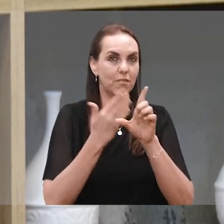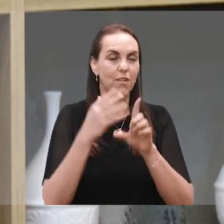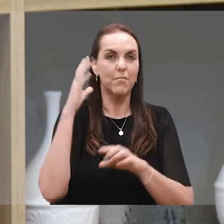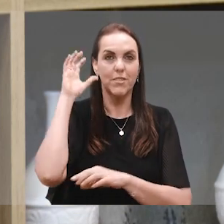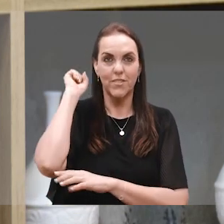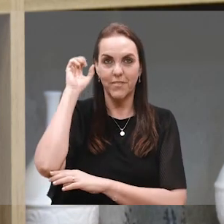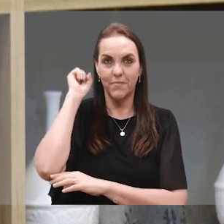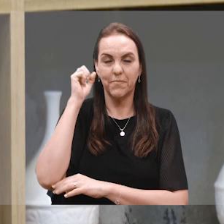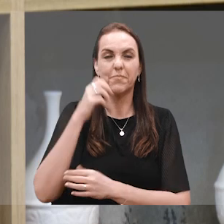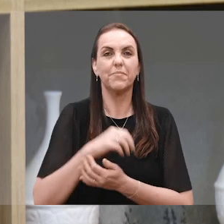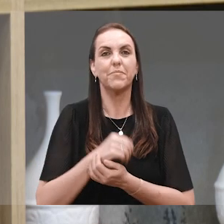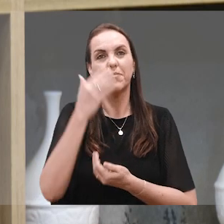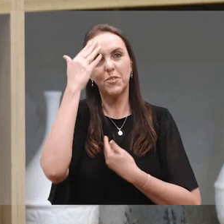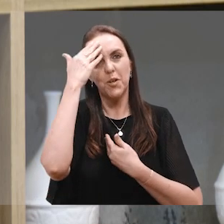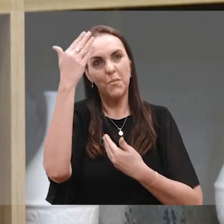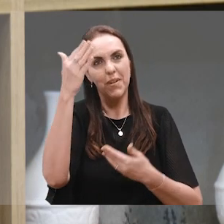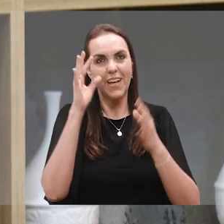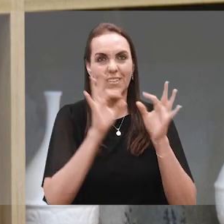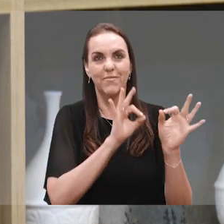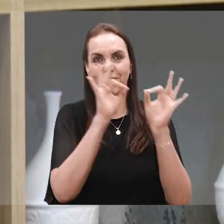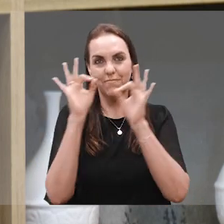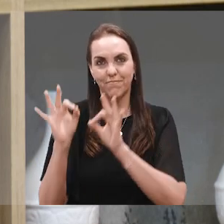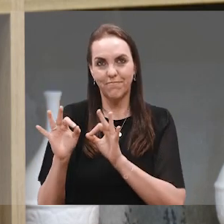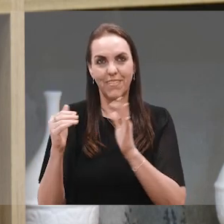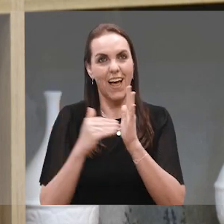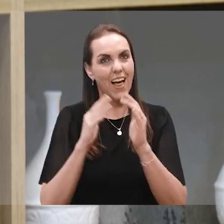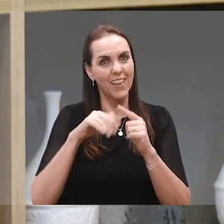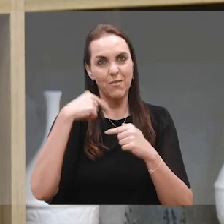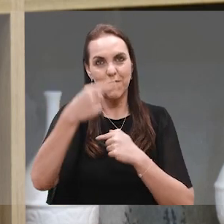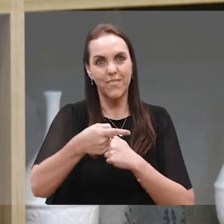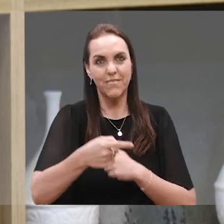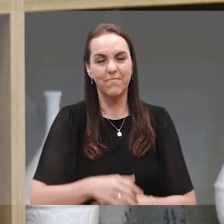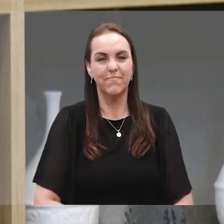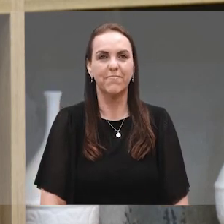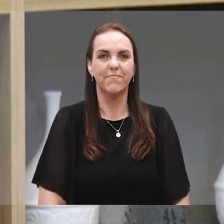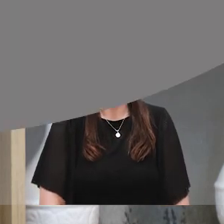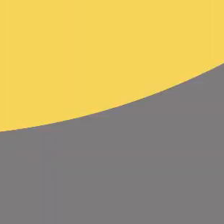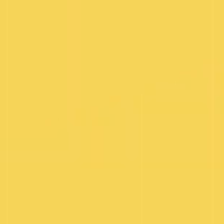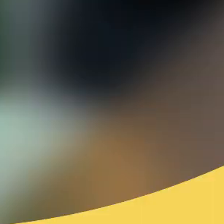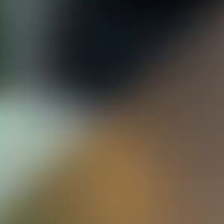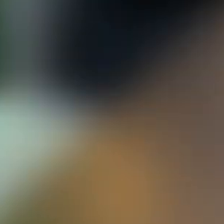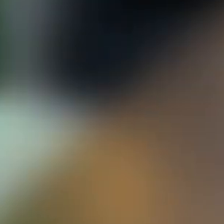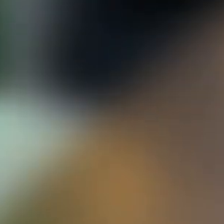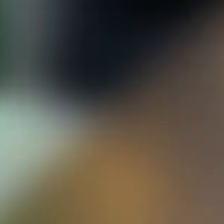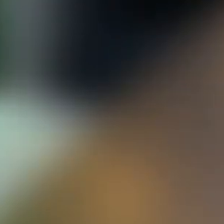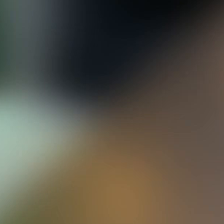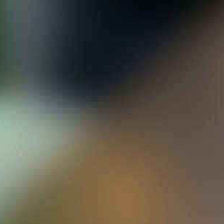também pelas plataformas de áudio. Obrigado pela audiência, até o nosso próximo encontro.